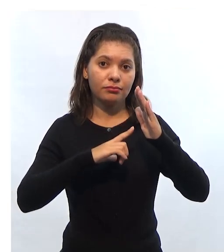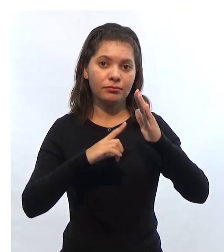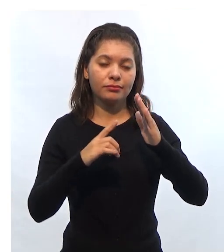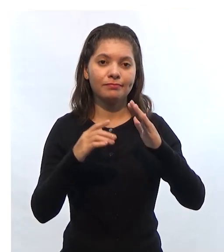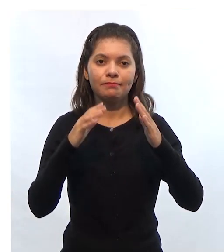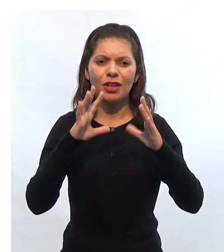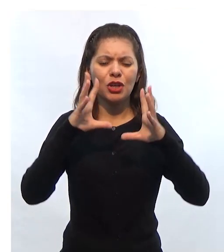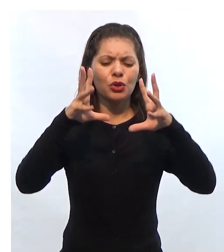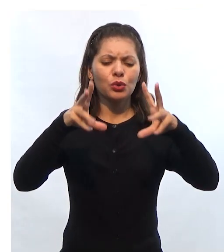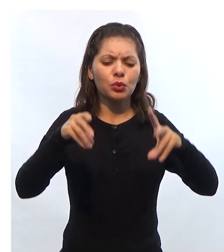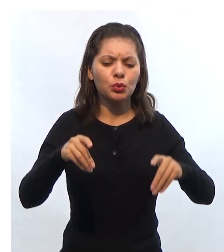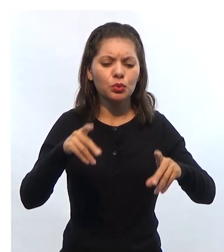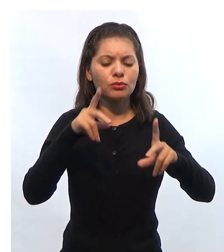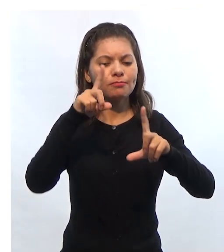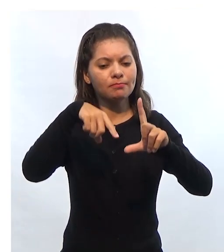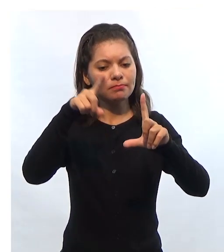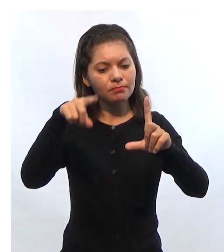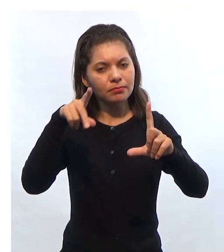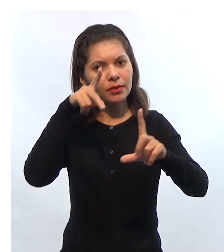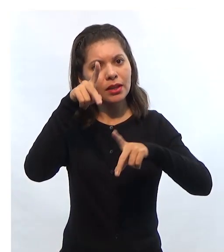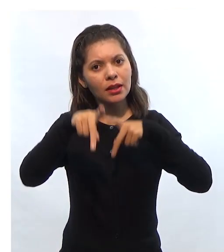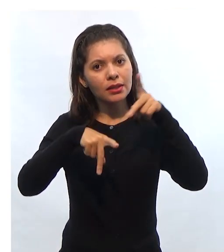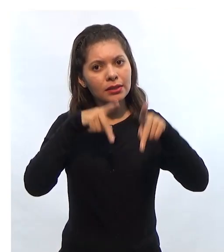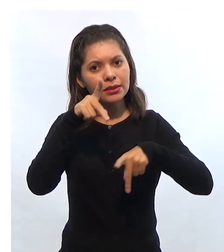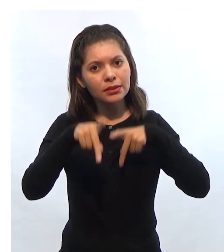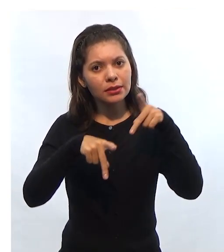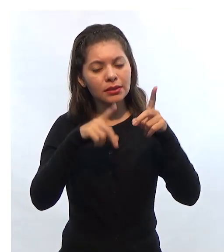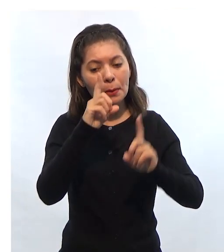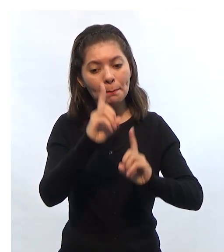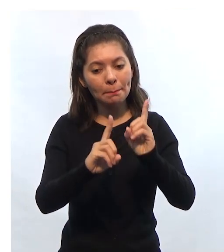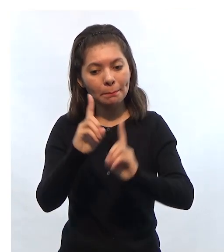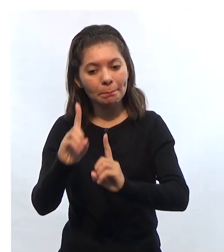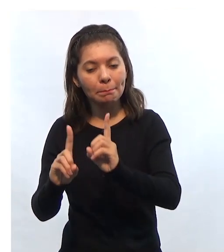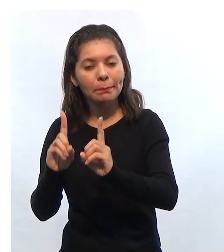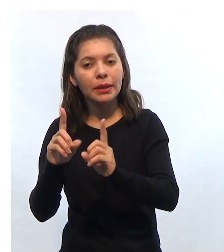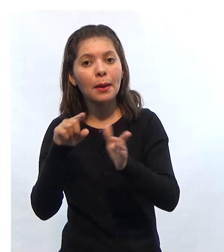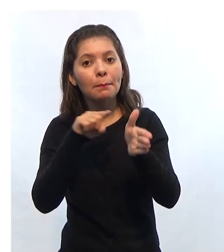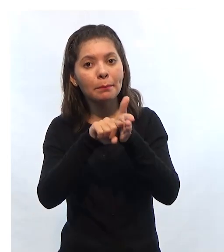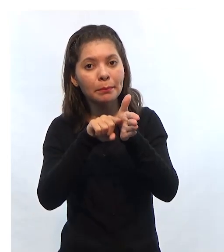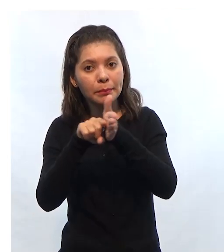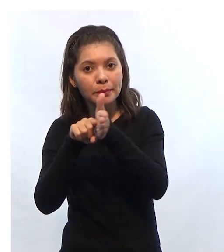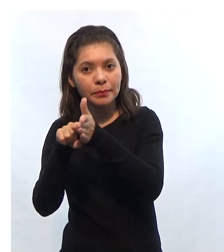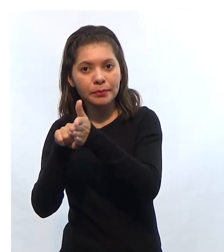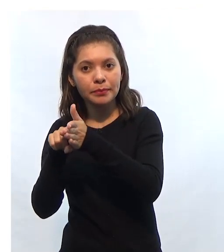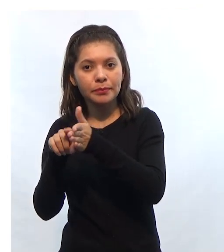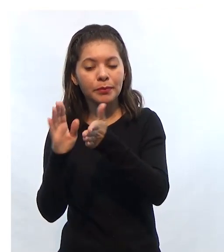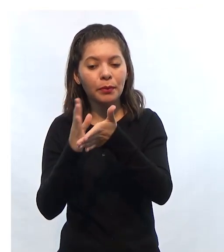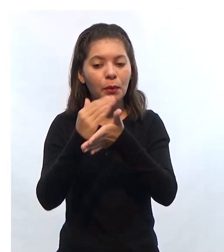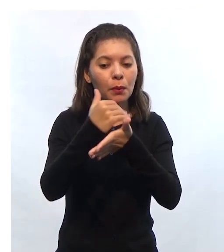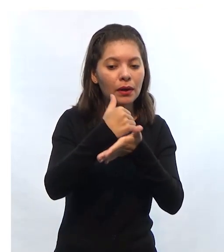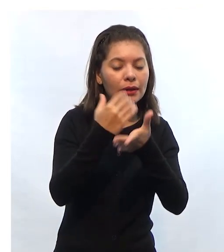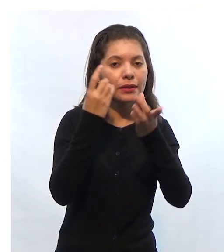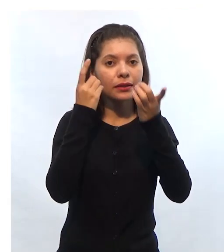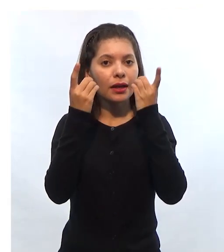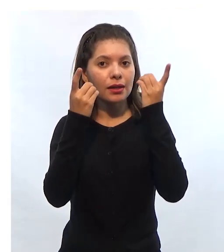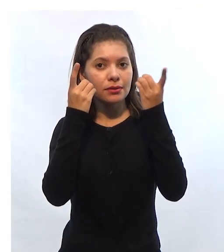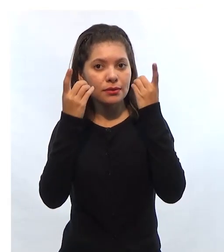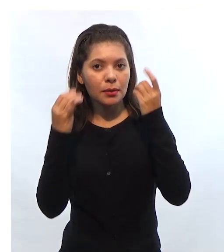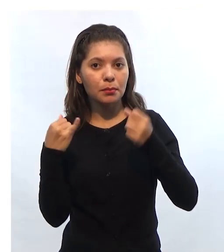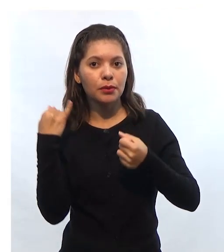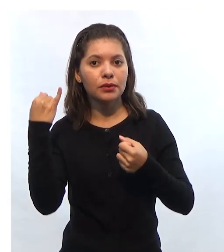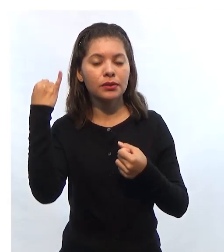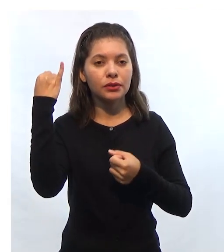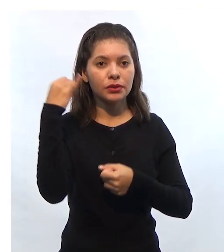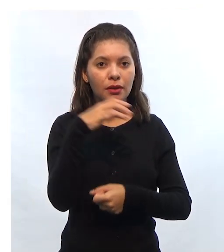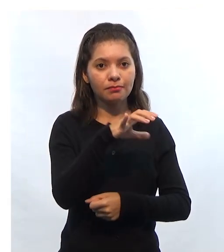casa. Isso tudo faz parte da demografia, que é coisas que o censo pesquisa, por exemplo, né? E que é muito importante para o